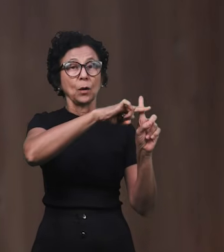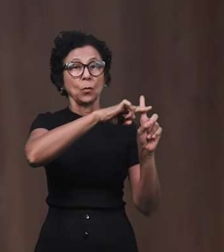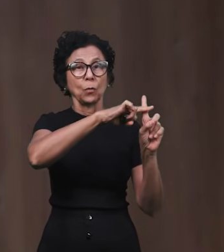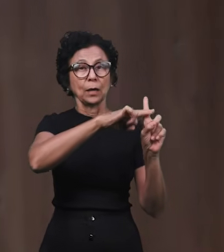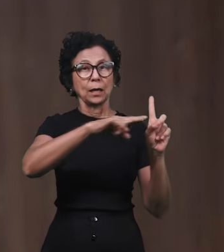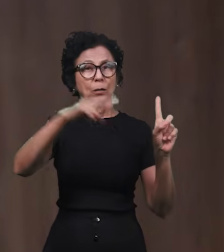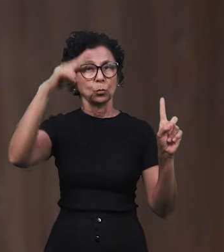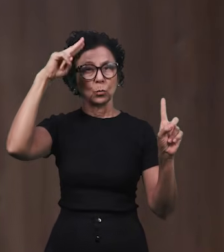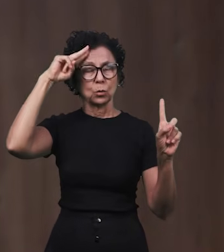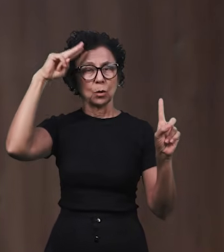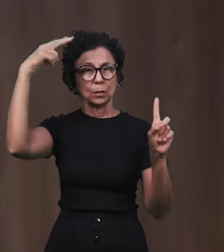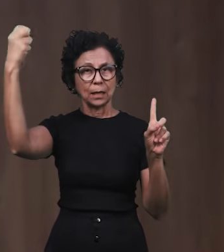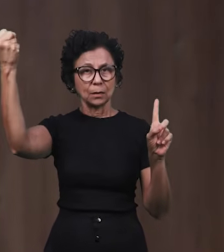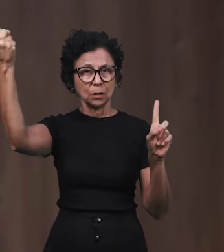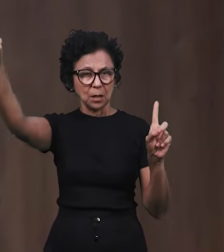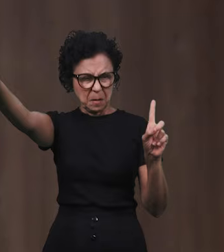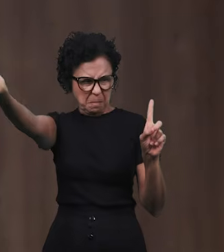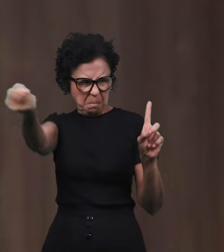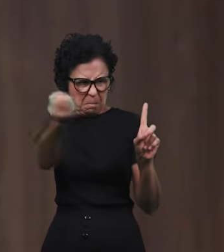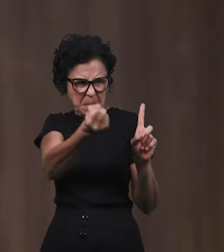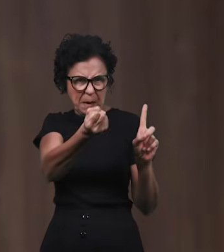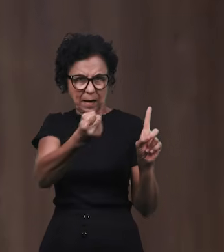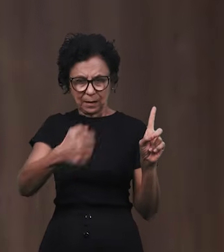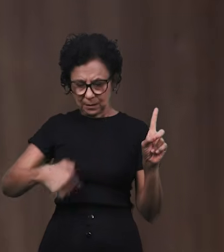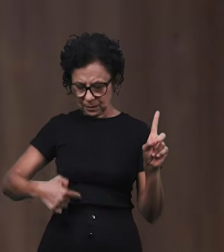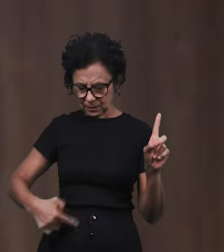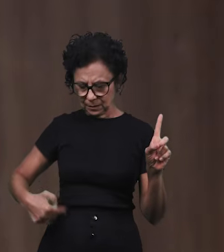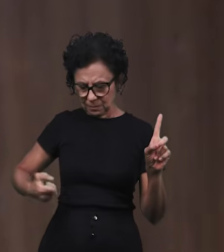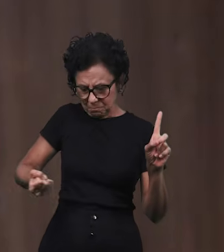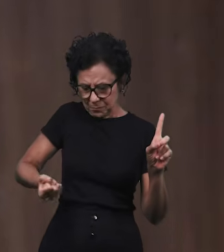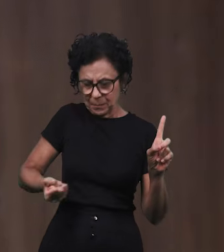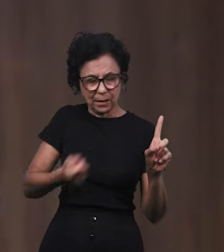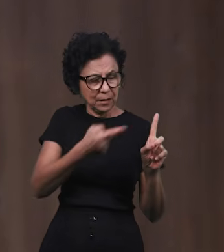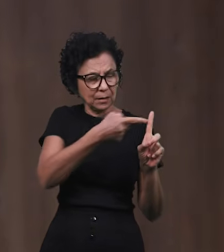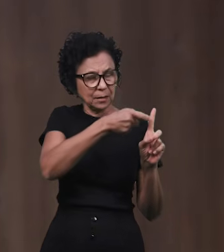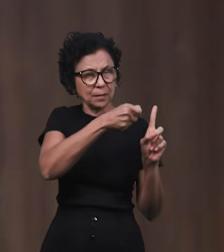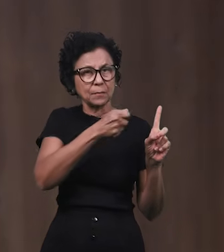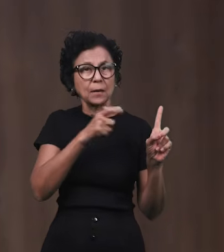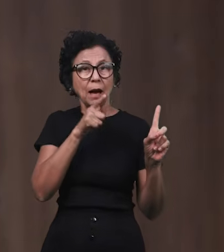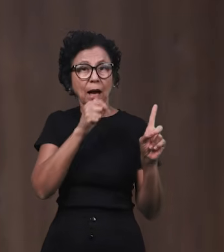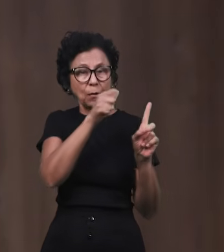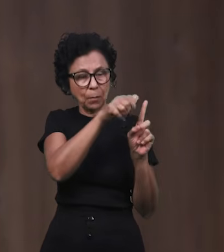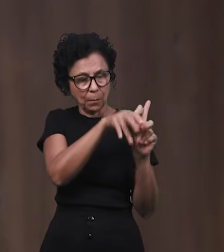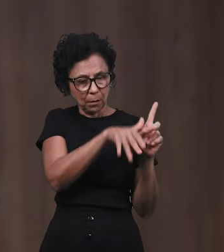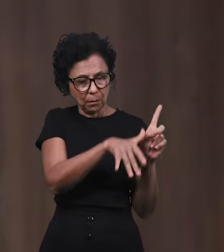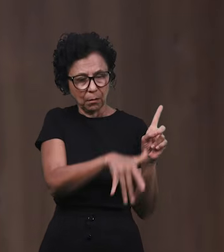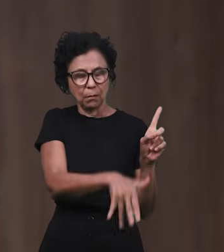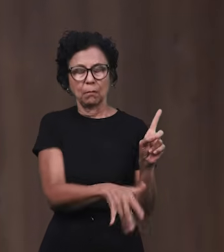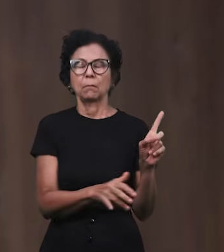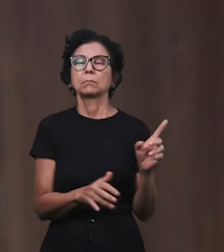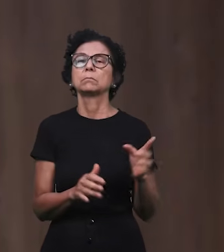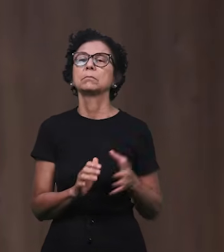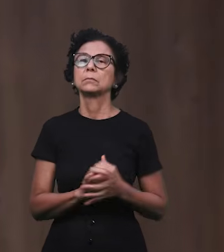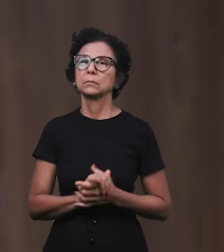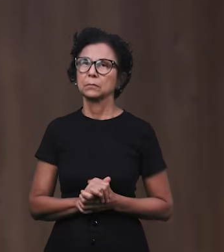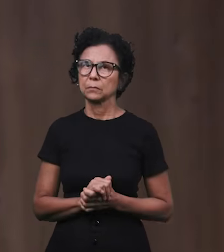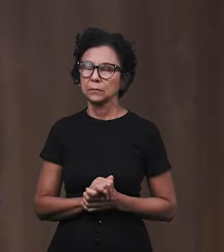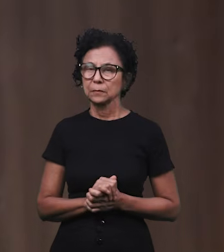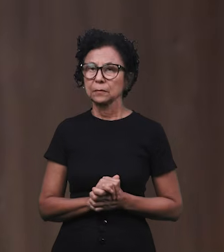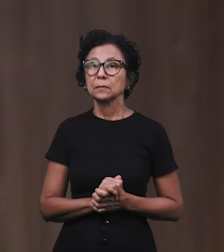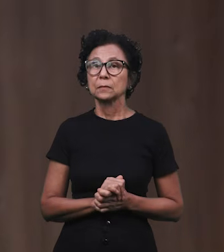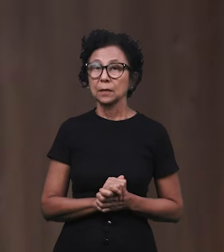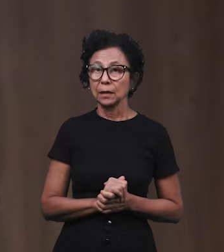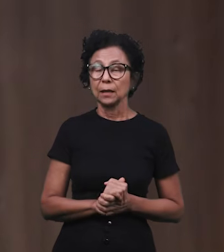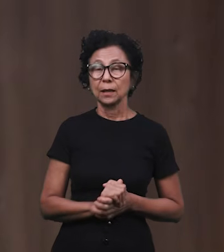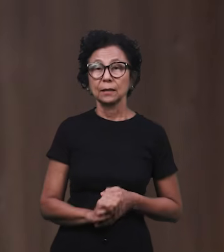água, né? A palavra fala, né, que jorrou água dali. Então, essa crucificação, por ele ser transpassada, essas